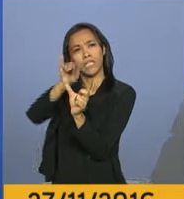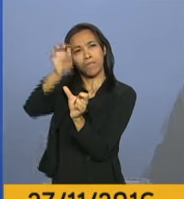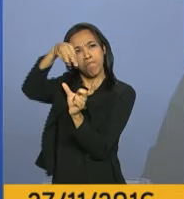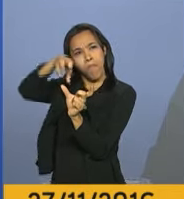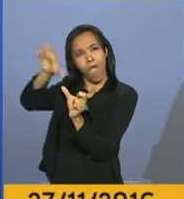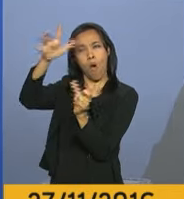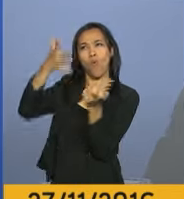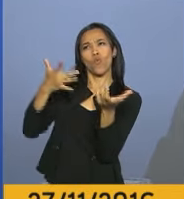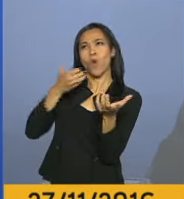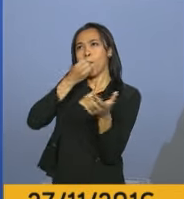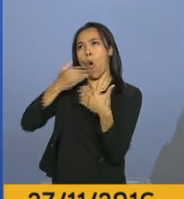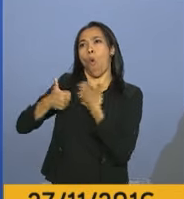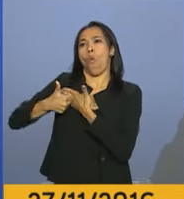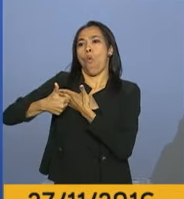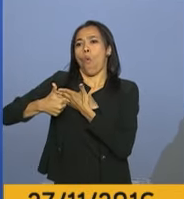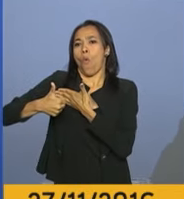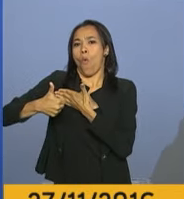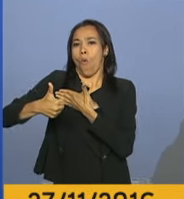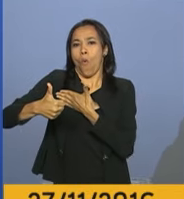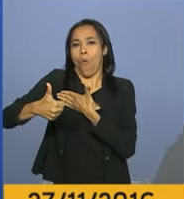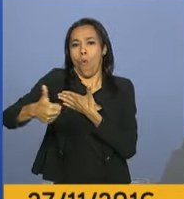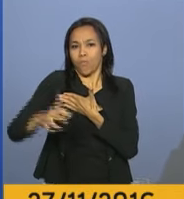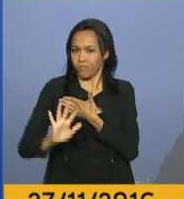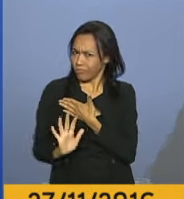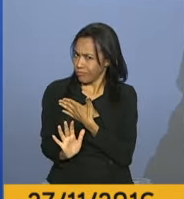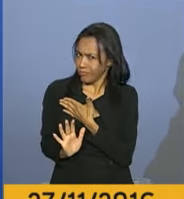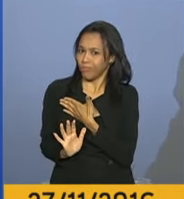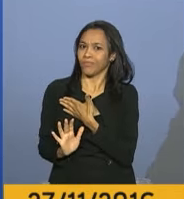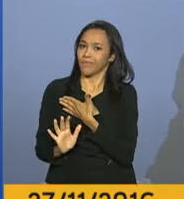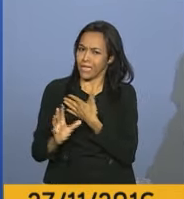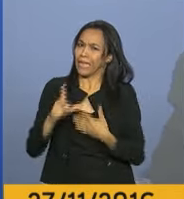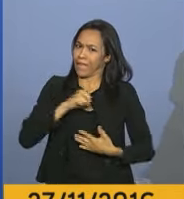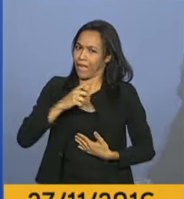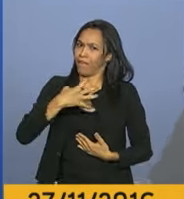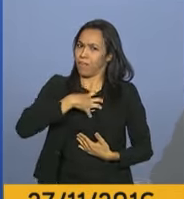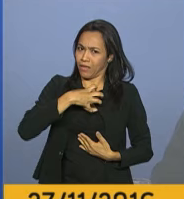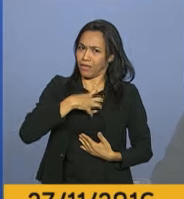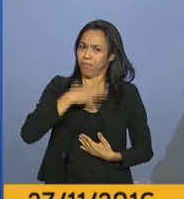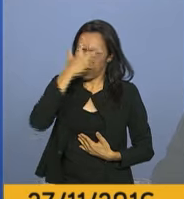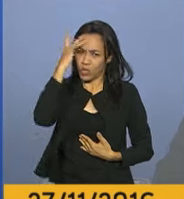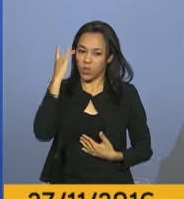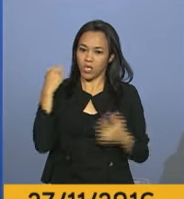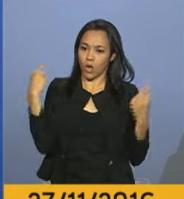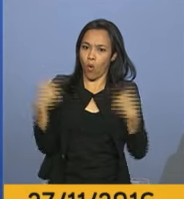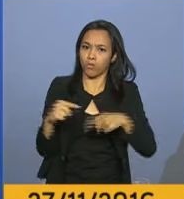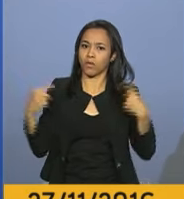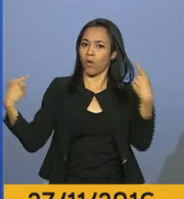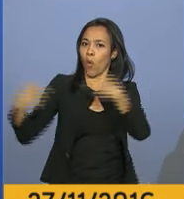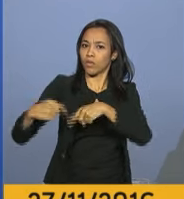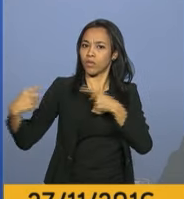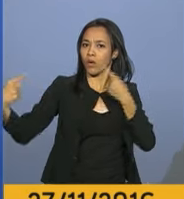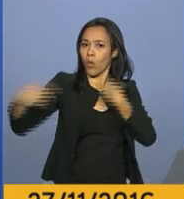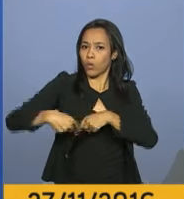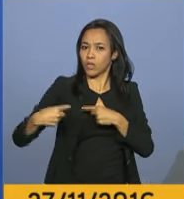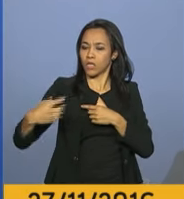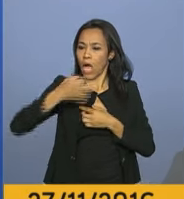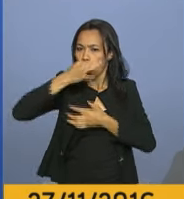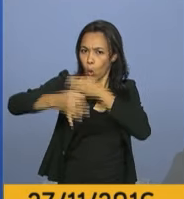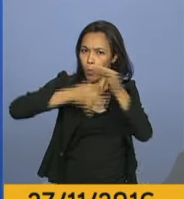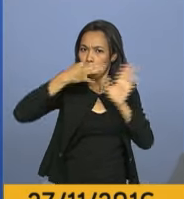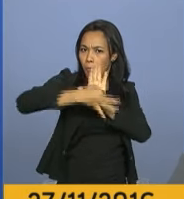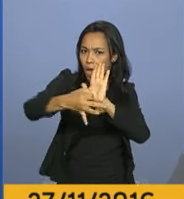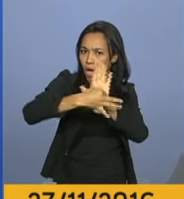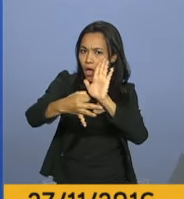houve. Houve, pelo contrário, convenhamos, houve gente que fez campanha contra, campanha não só argumentativa,